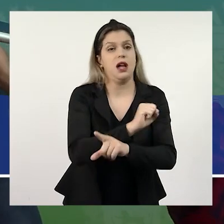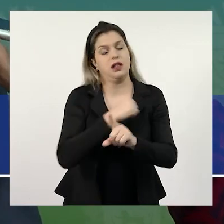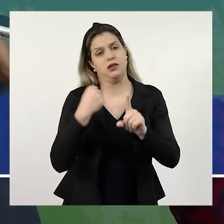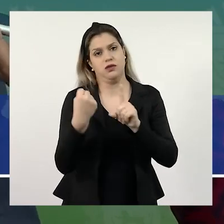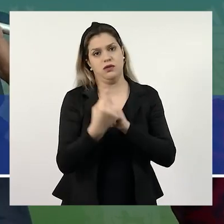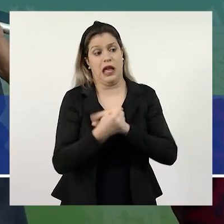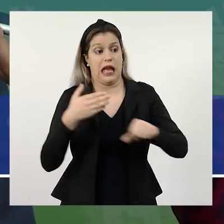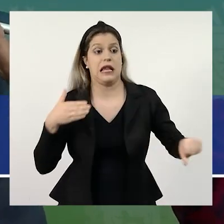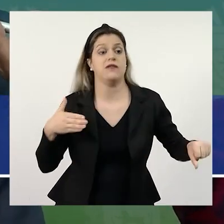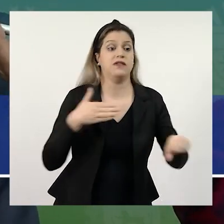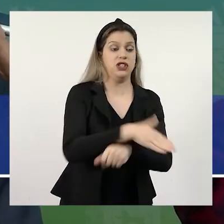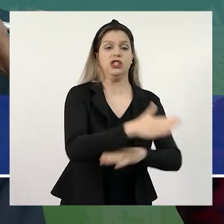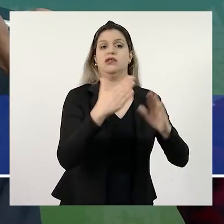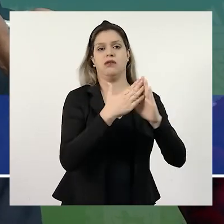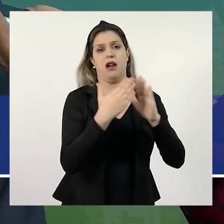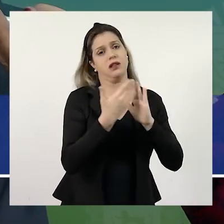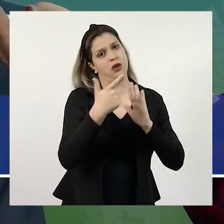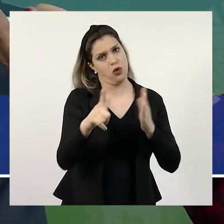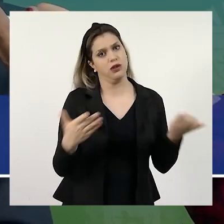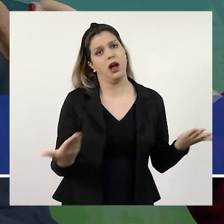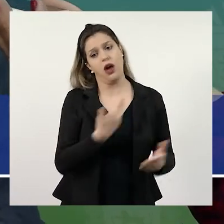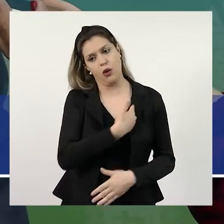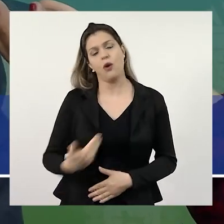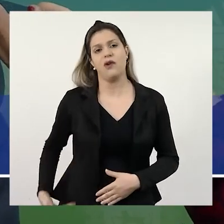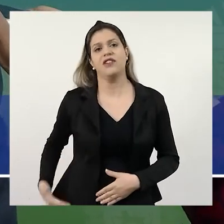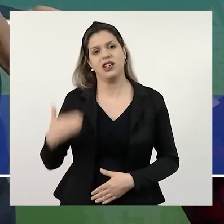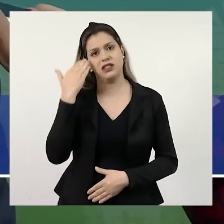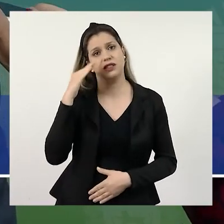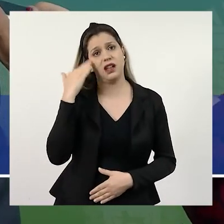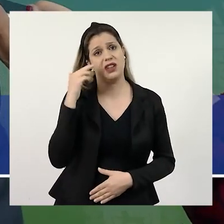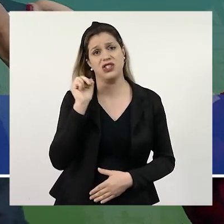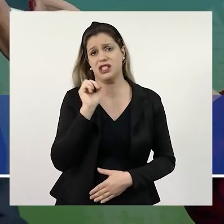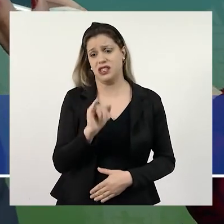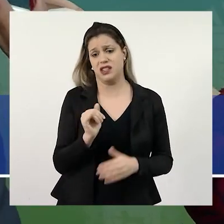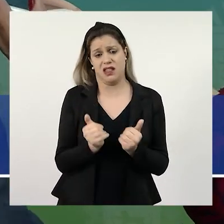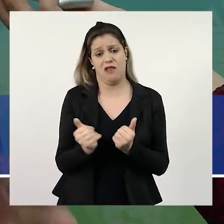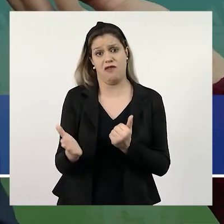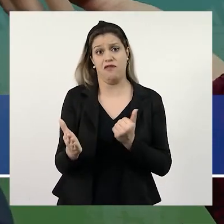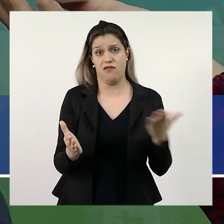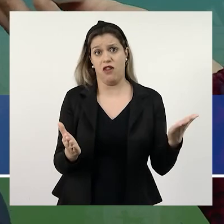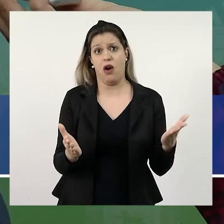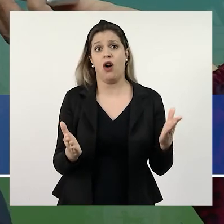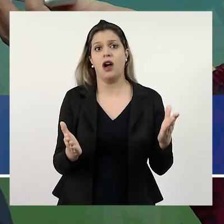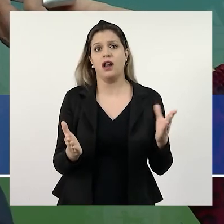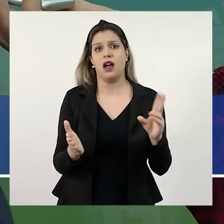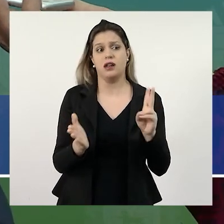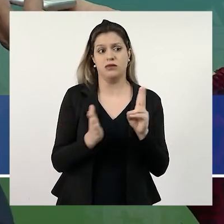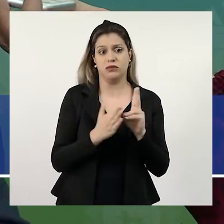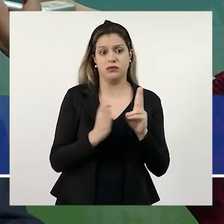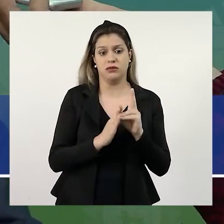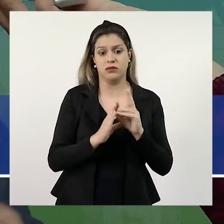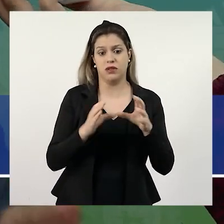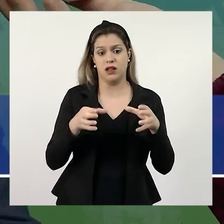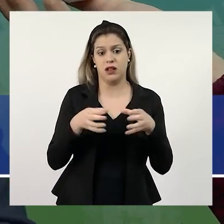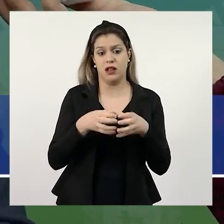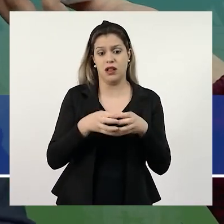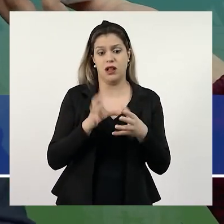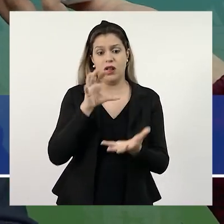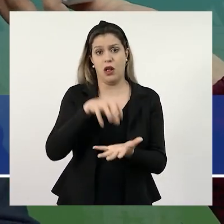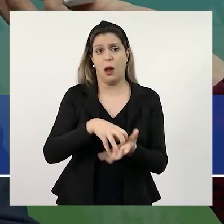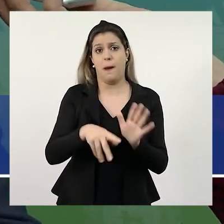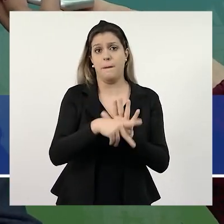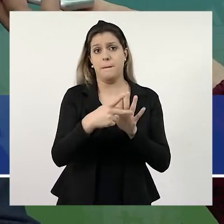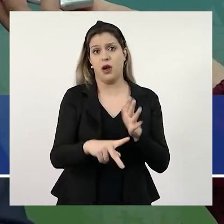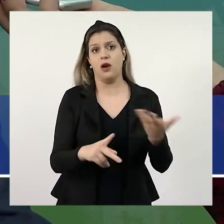entender o porquê que o governo está fazendo isso. Quem está fora da aldeia em invasão de propriedade privada, se o governo começar a